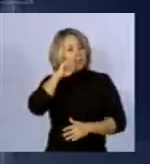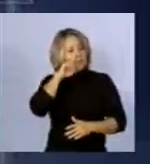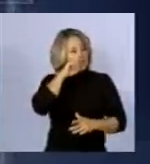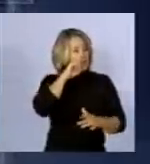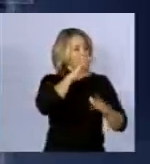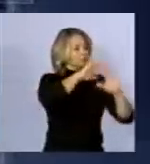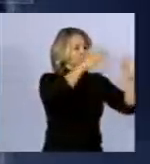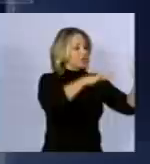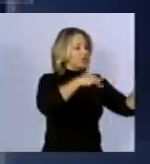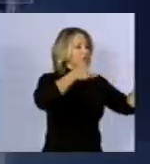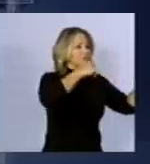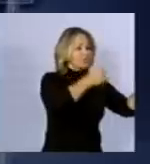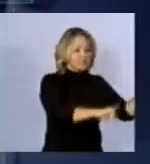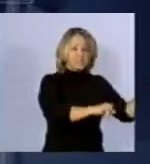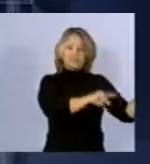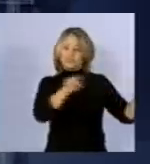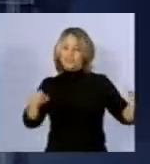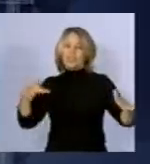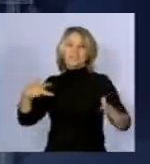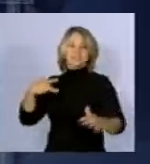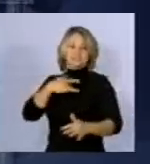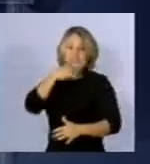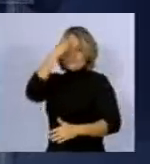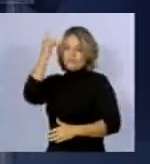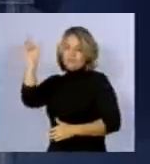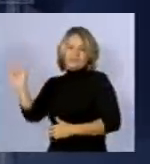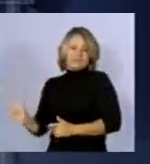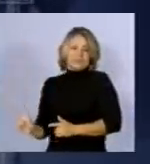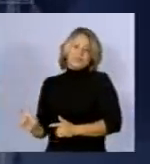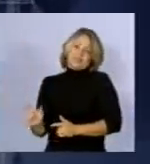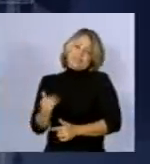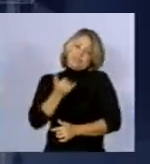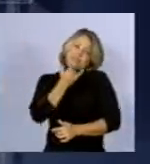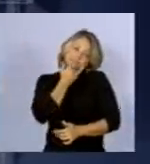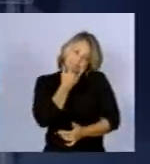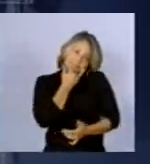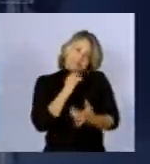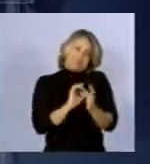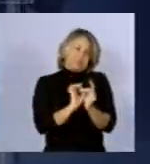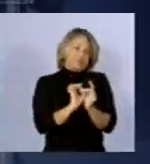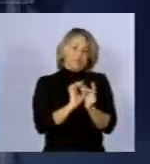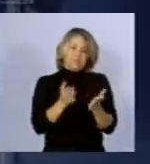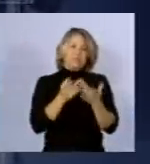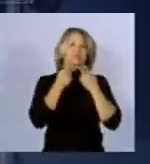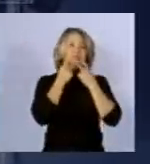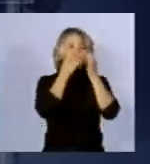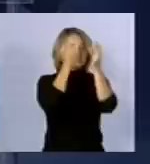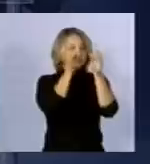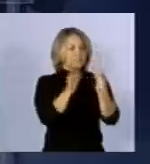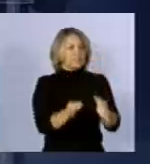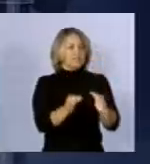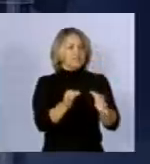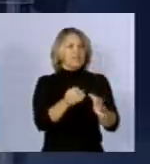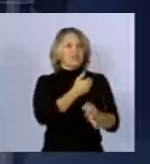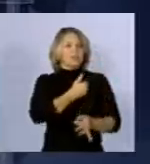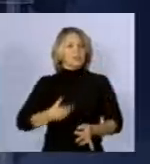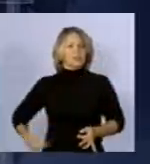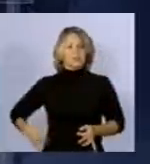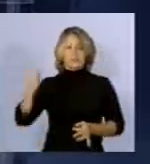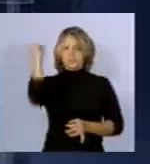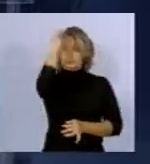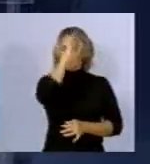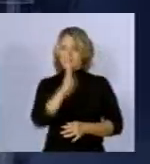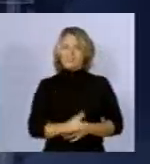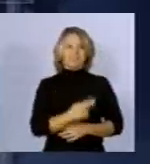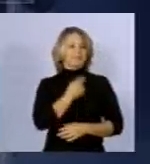magnético e a saúde das pessoas eh me permitem afirmar que o estado brasileiro não